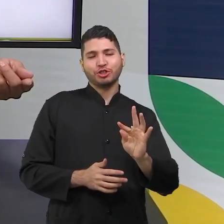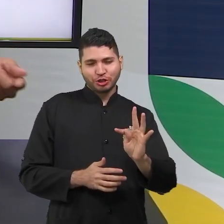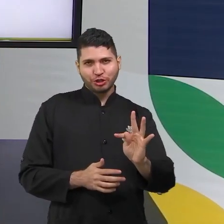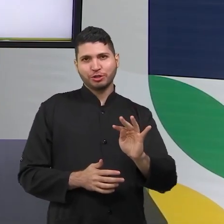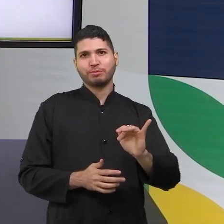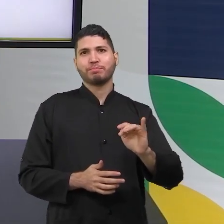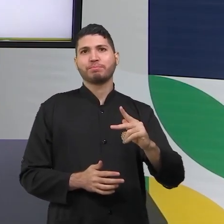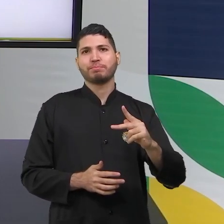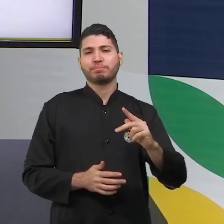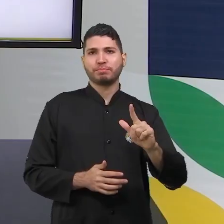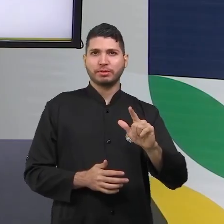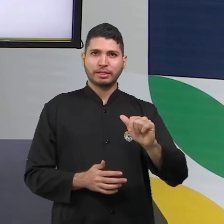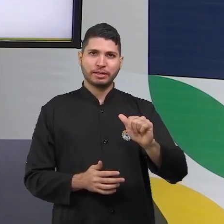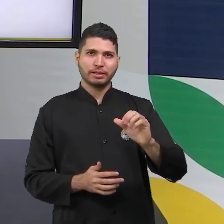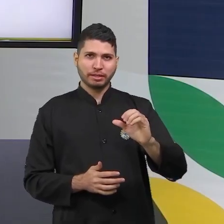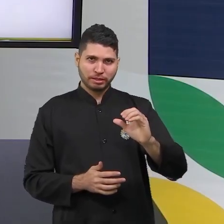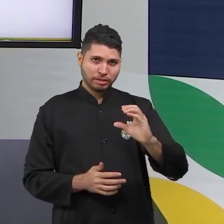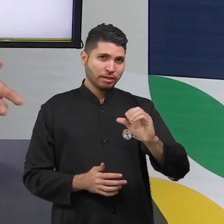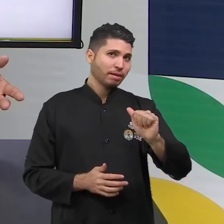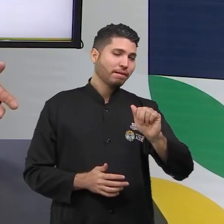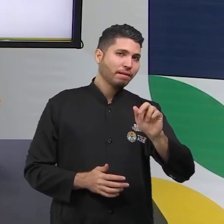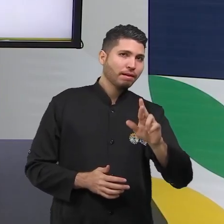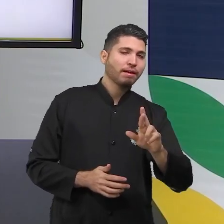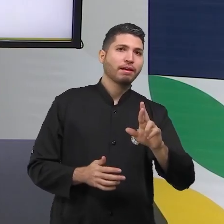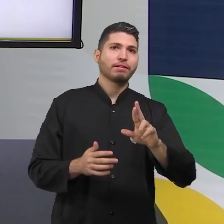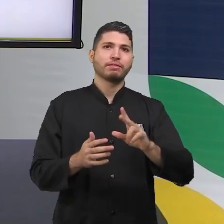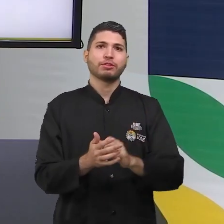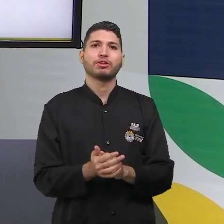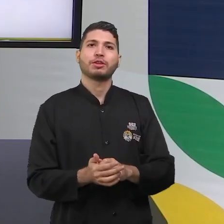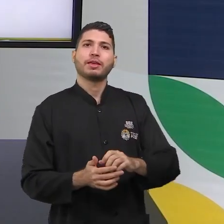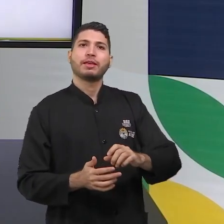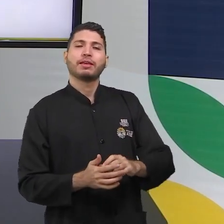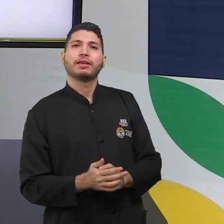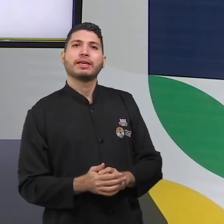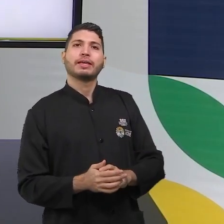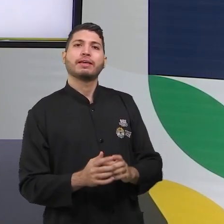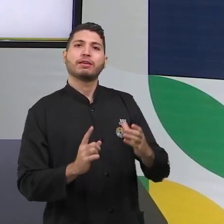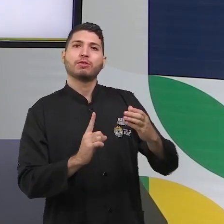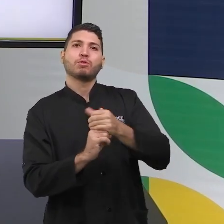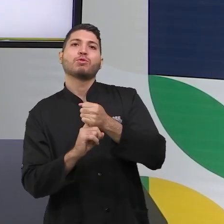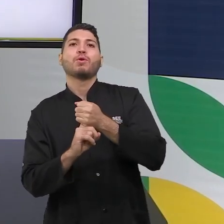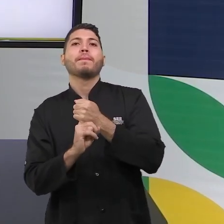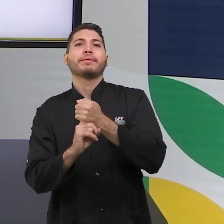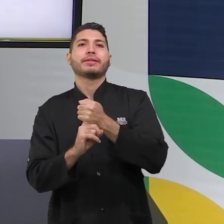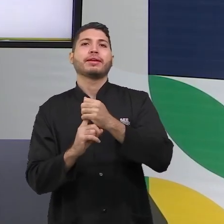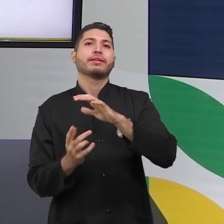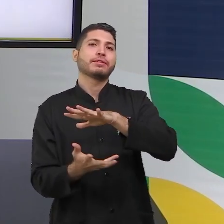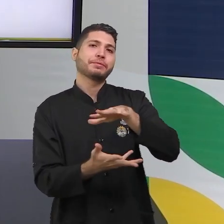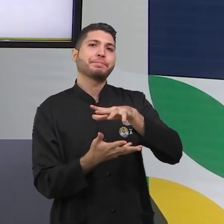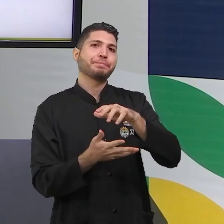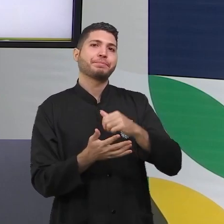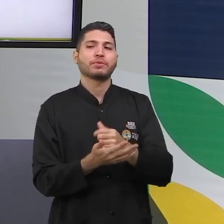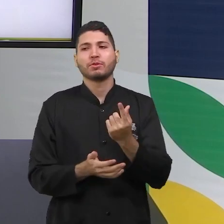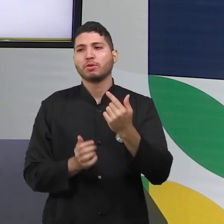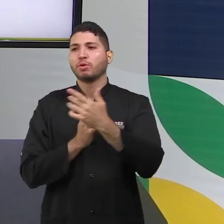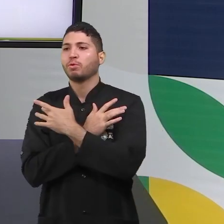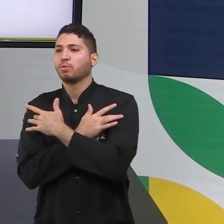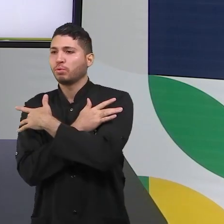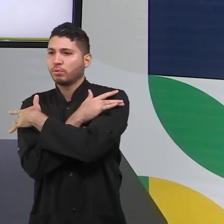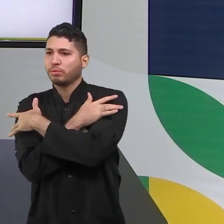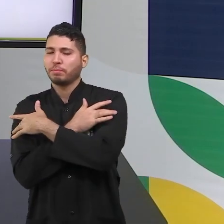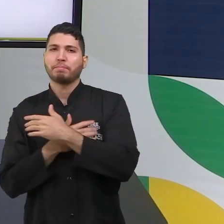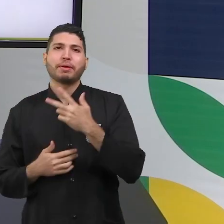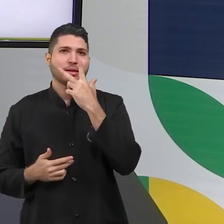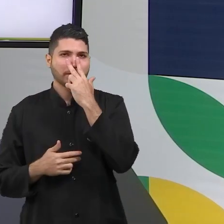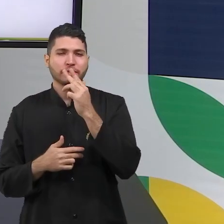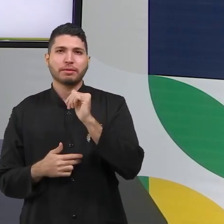terra. Então, no contexto atual, essa visão do candomblé, ela acaba se tornando mais importante